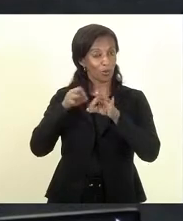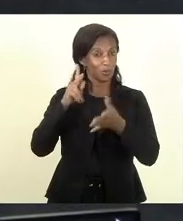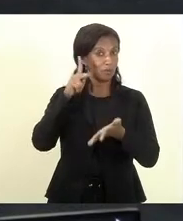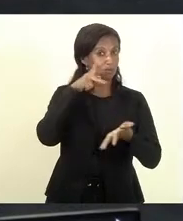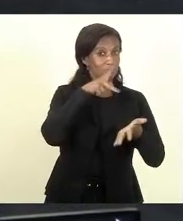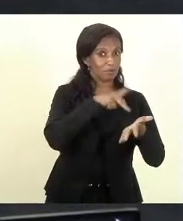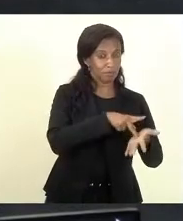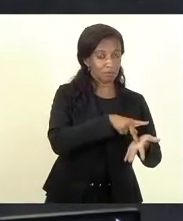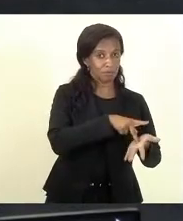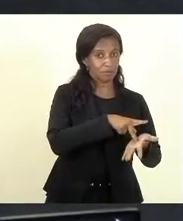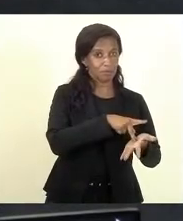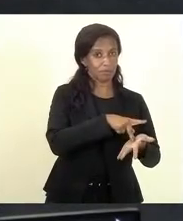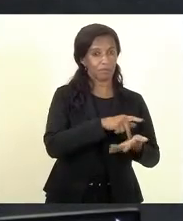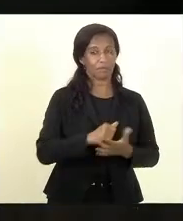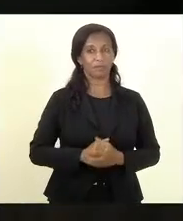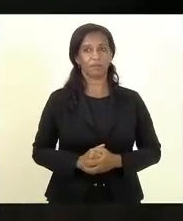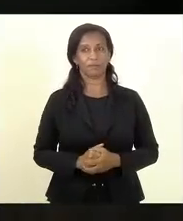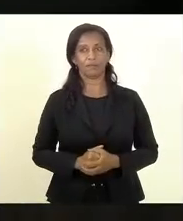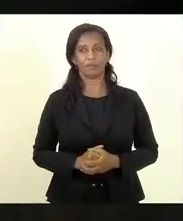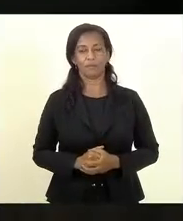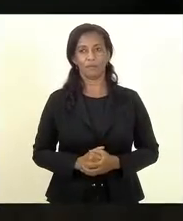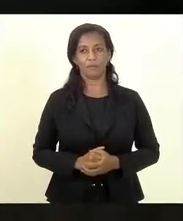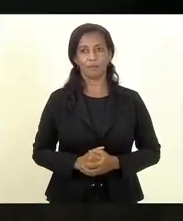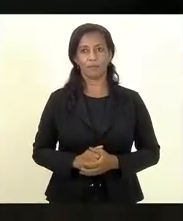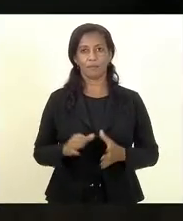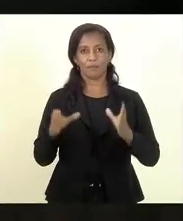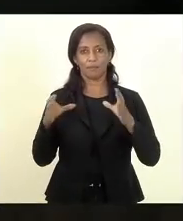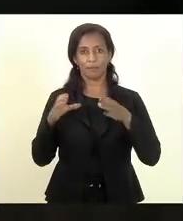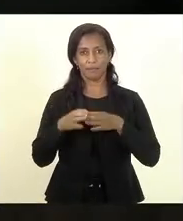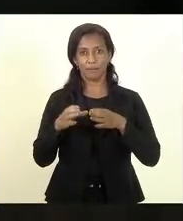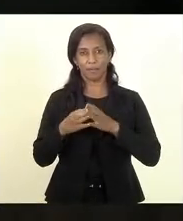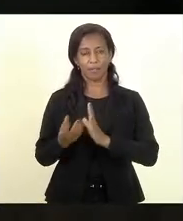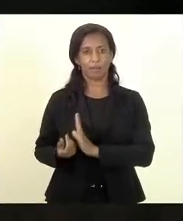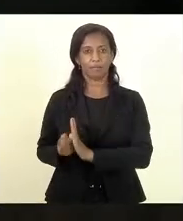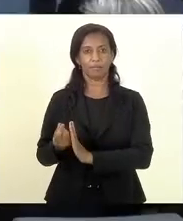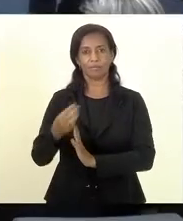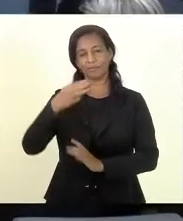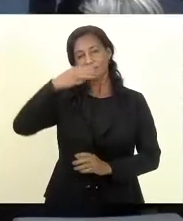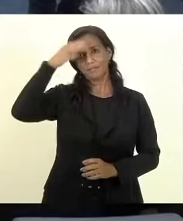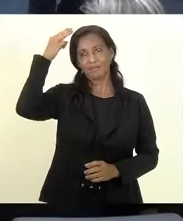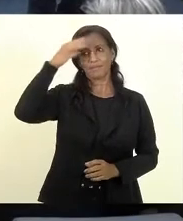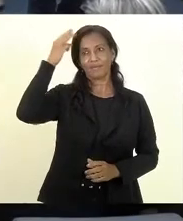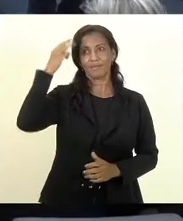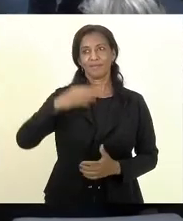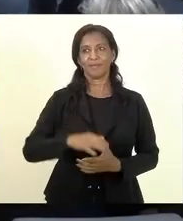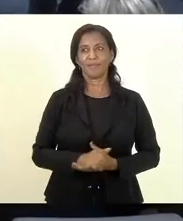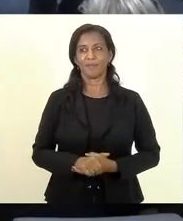original. Ok. Pela Comissão de Orçamento, deputado Márcio Pacheco.